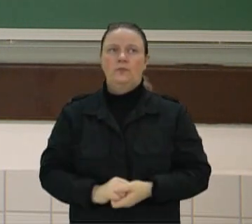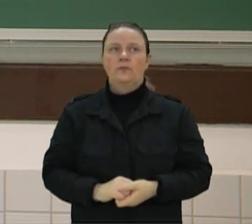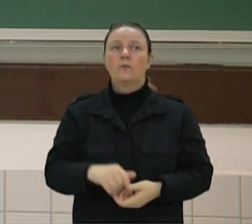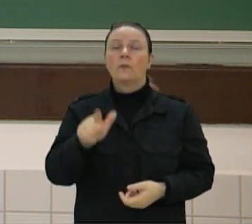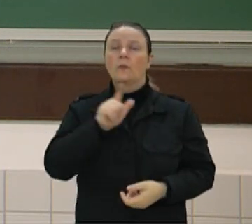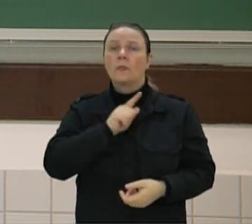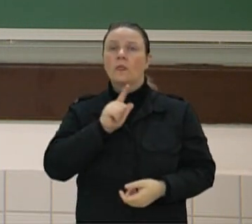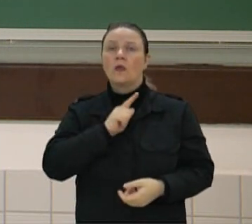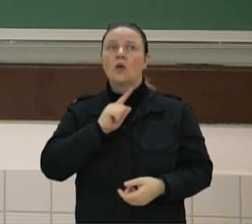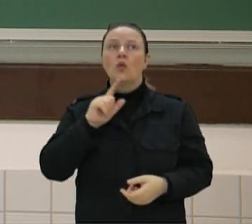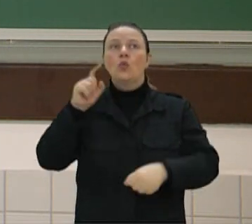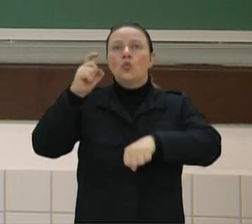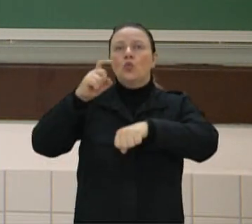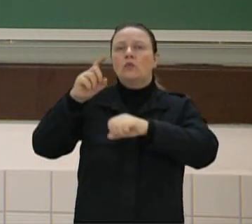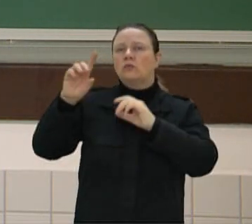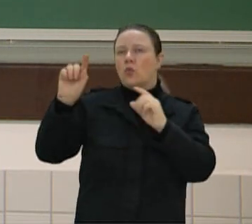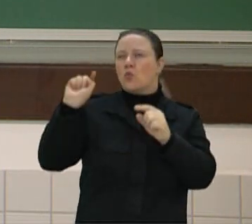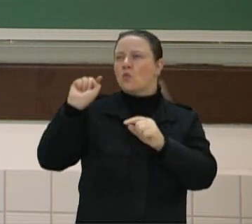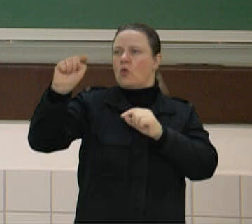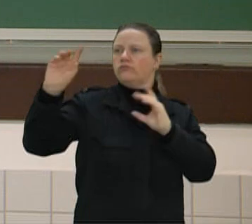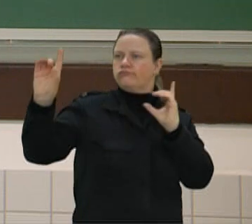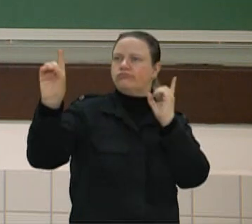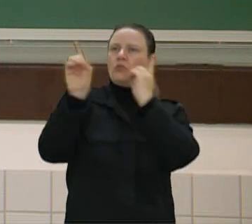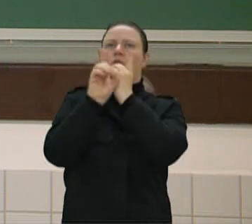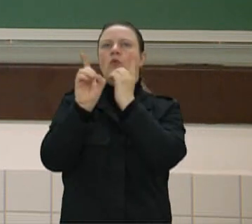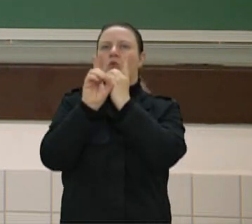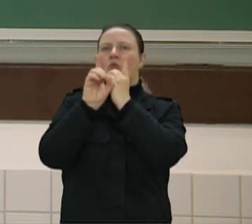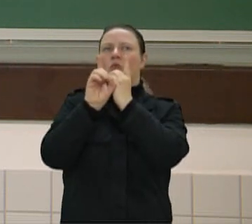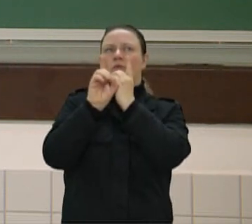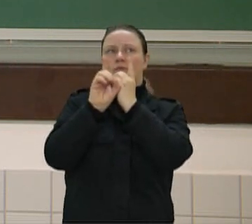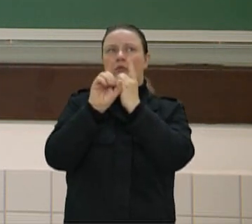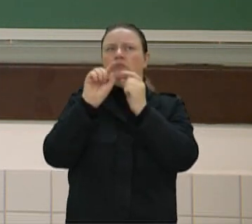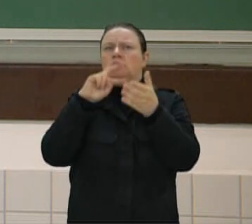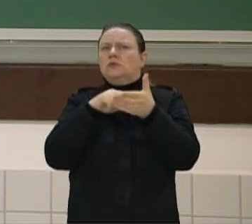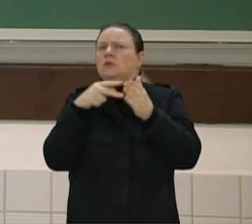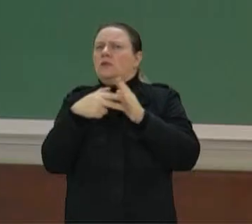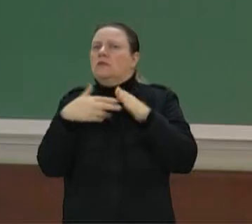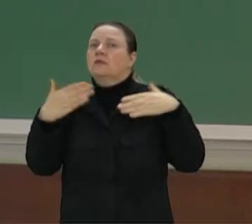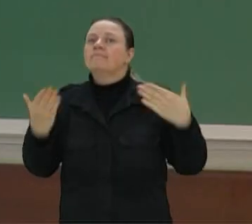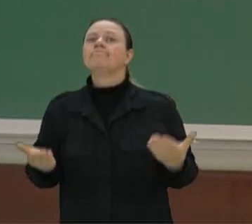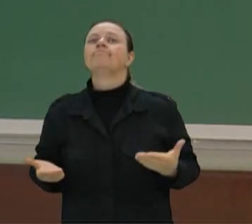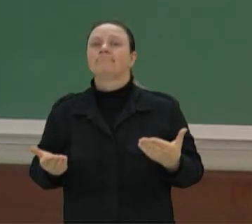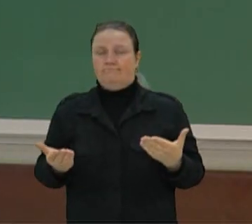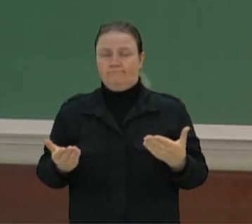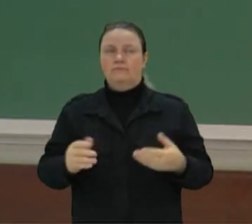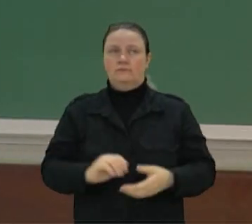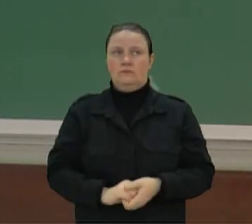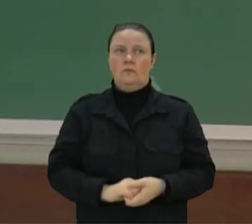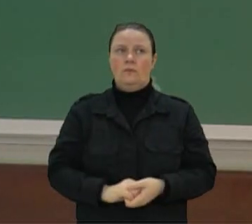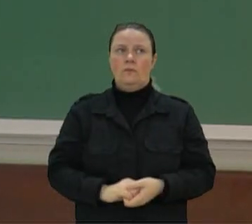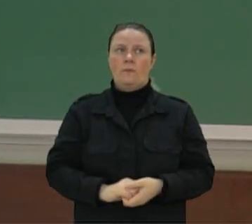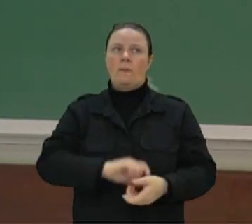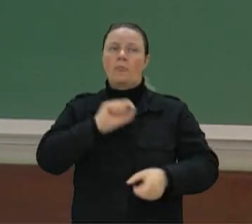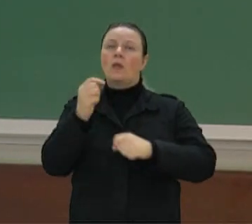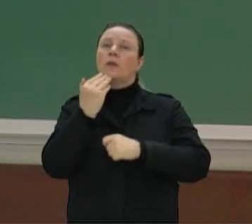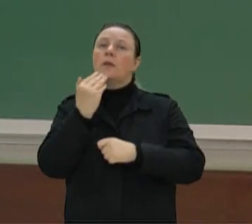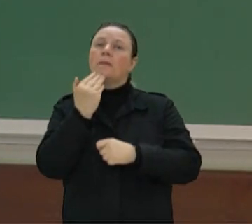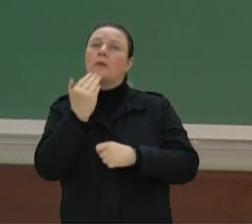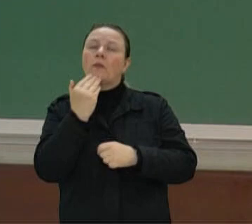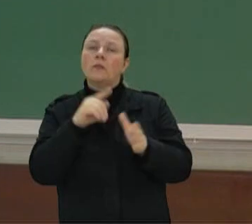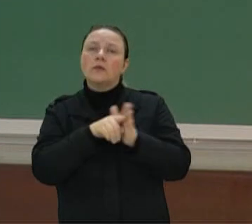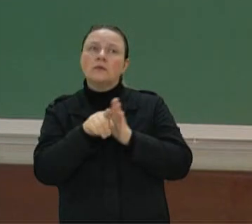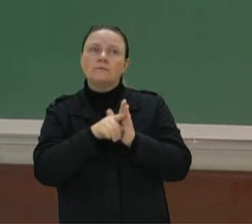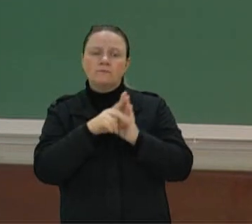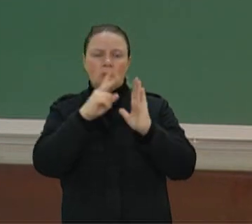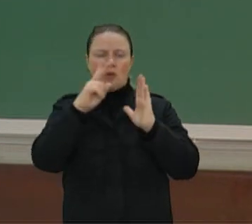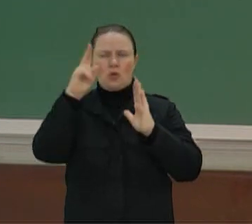ponto onde elas se encontram. O que isso quer dizer? Vamos lá? Olha só. O que ele vai perguntar para você? Analisando